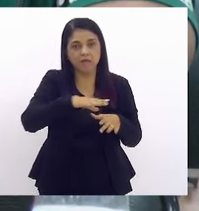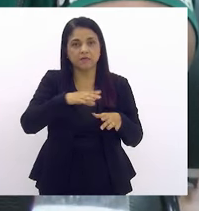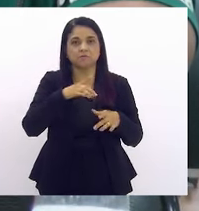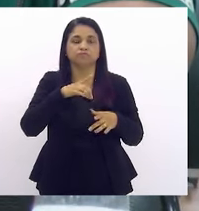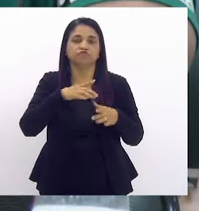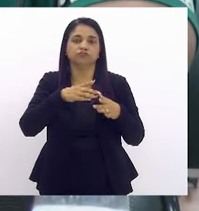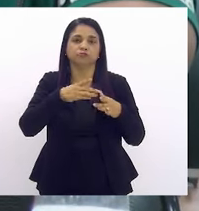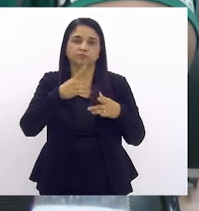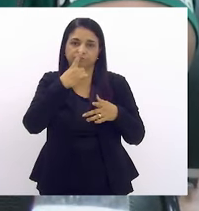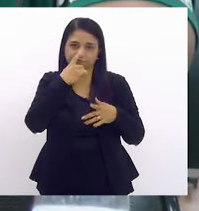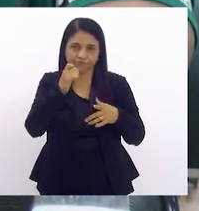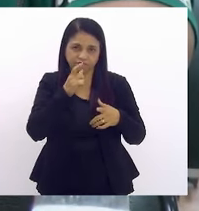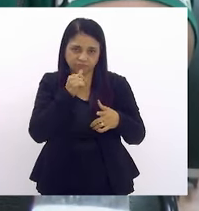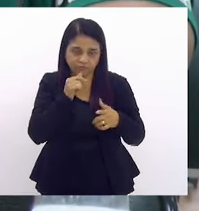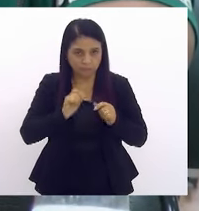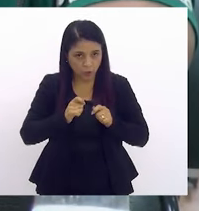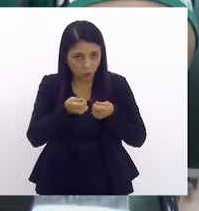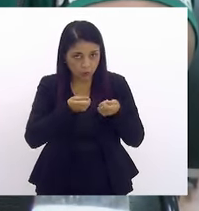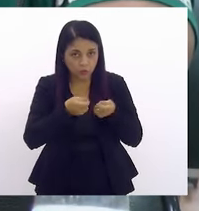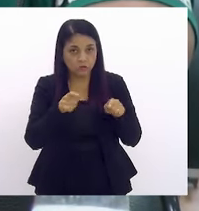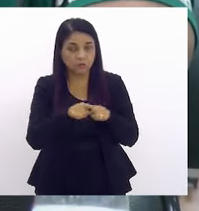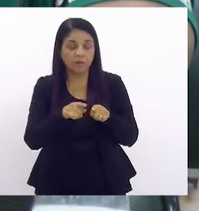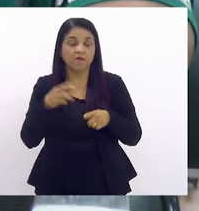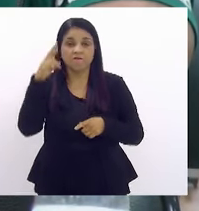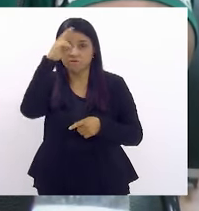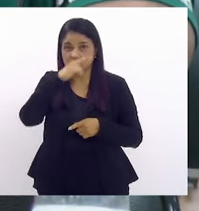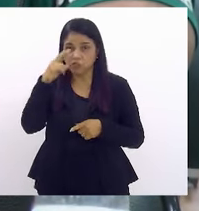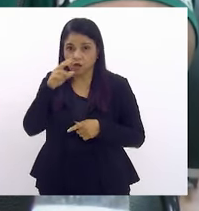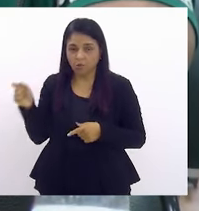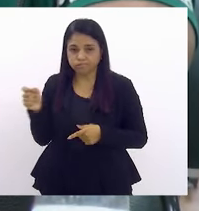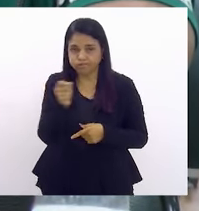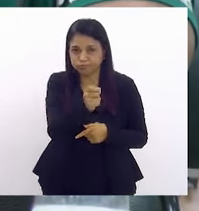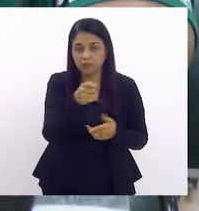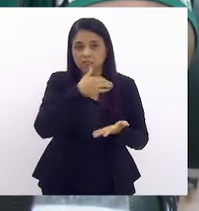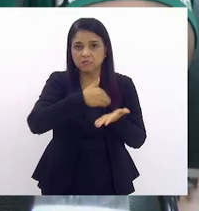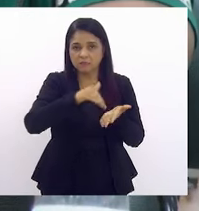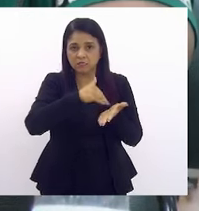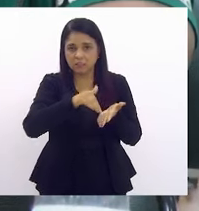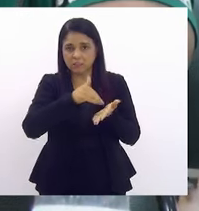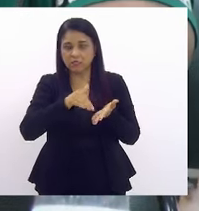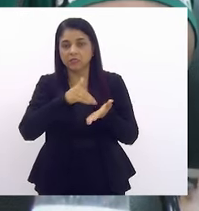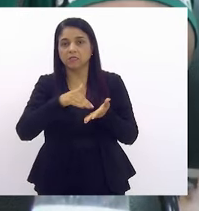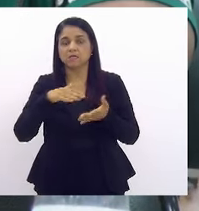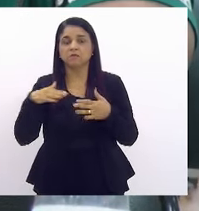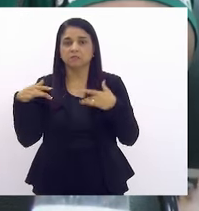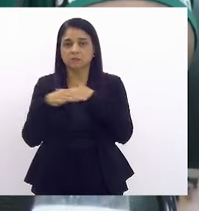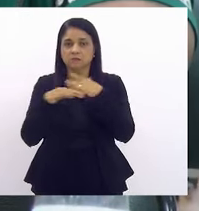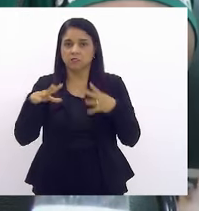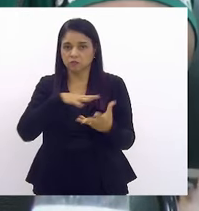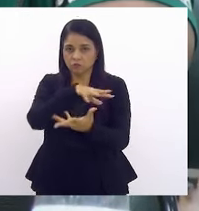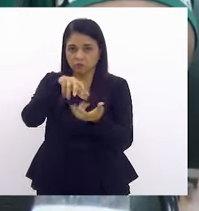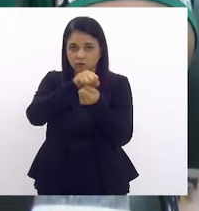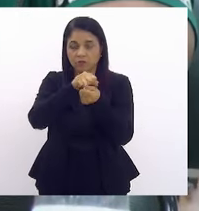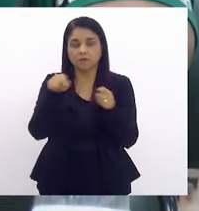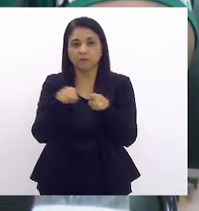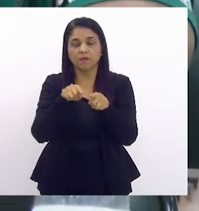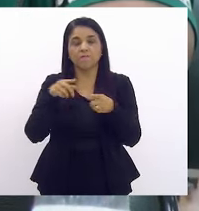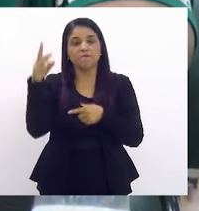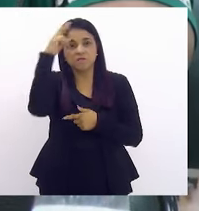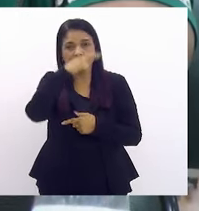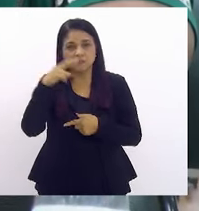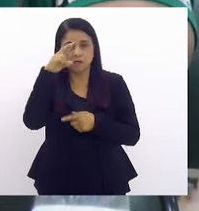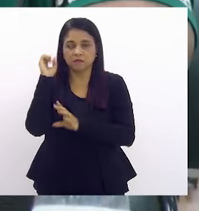Sanemar. Cedemos fiscais para a Secretaria da Cidade Sustentável para criar uma fiscalização de meio ambiente, que até